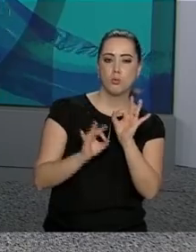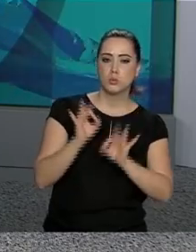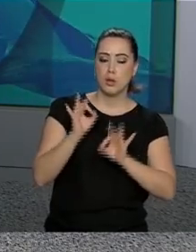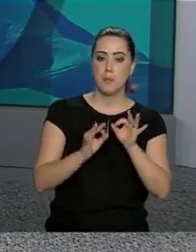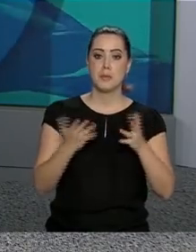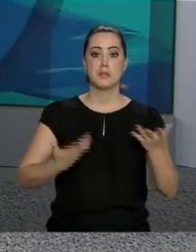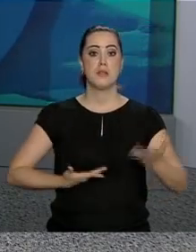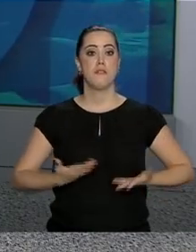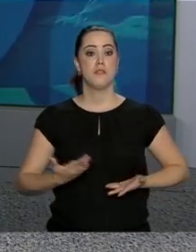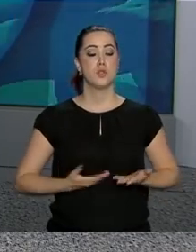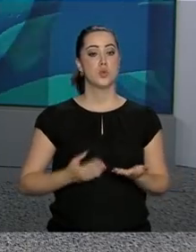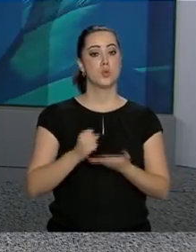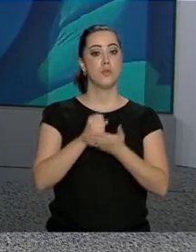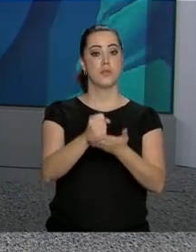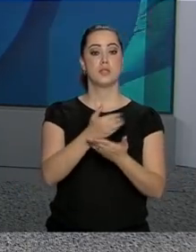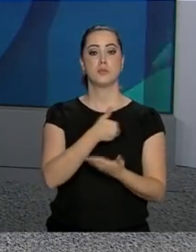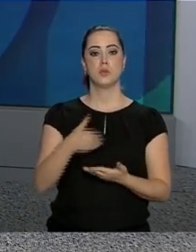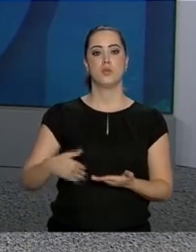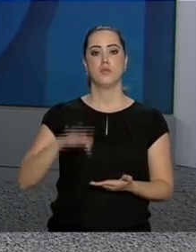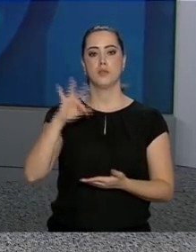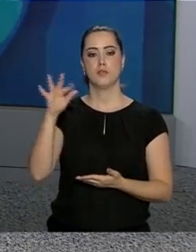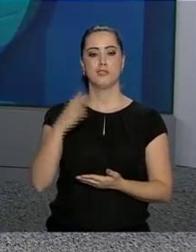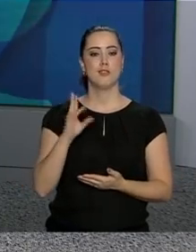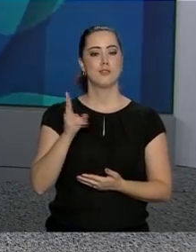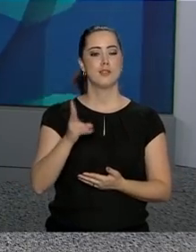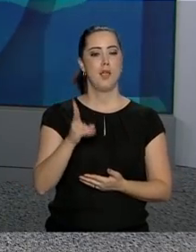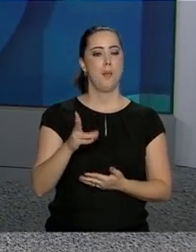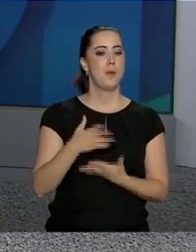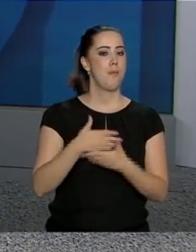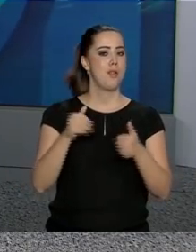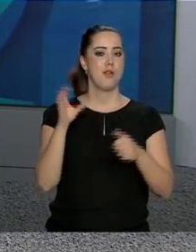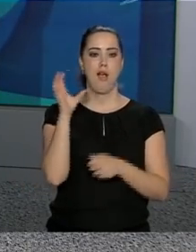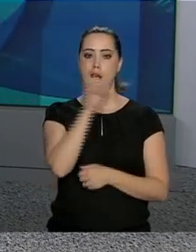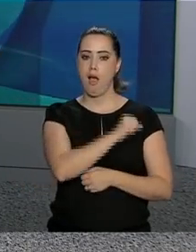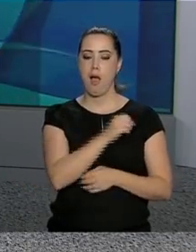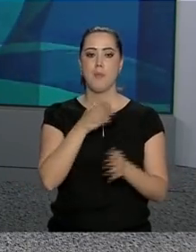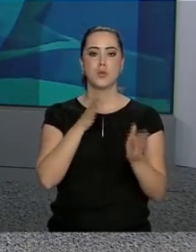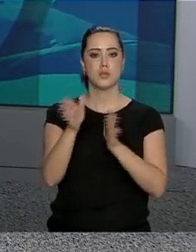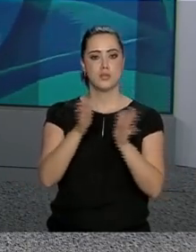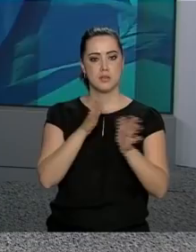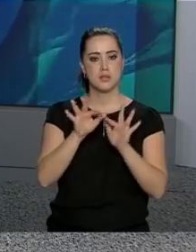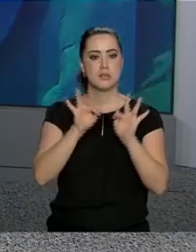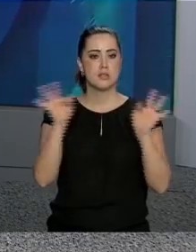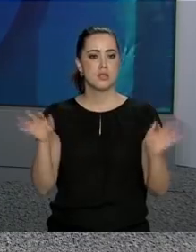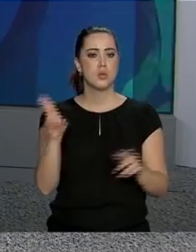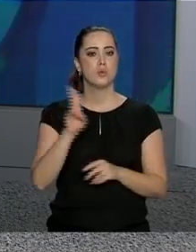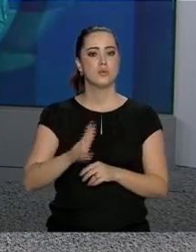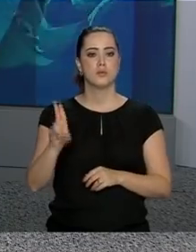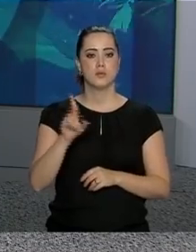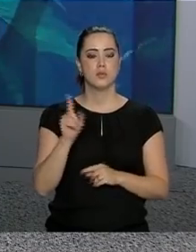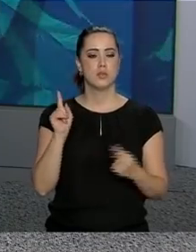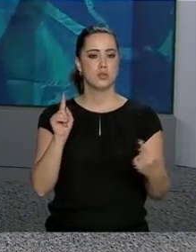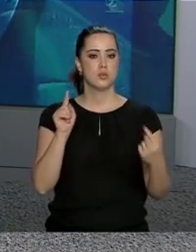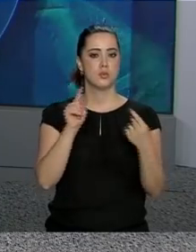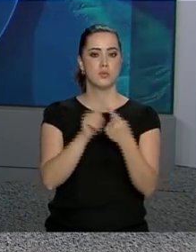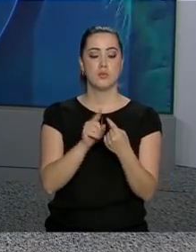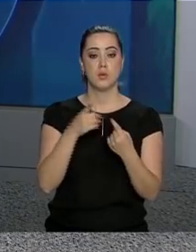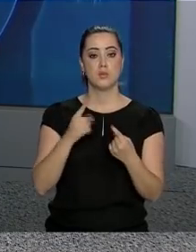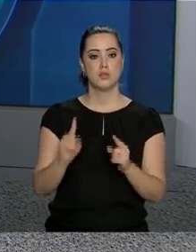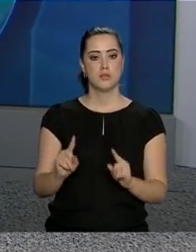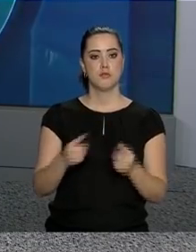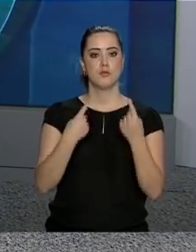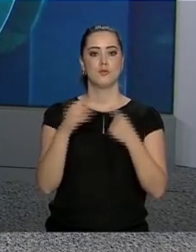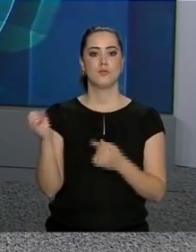tornar os serviços oferecidos pelo governo federal cada vez mais ágeis, acessíveis, simples e úteis. Esse é o